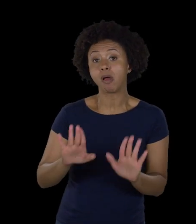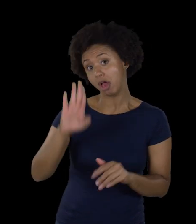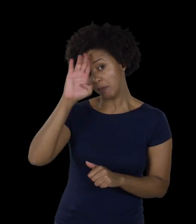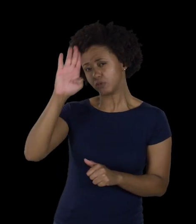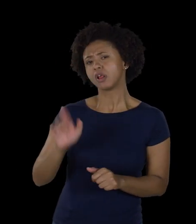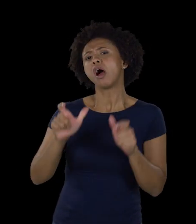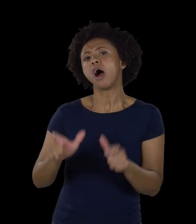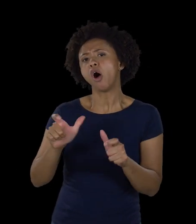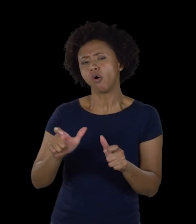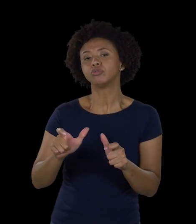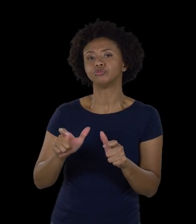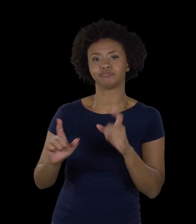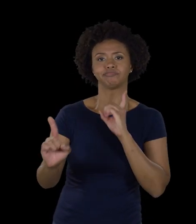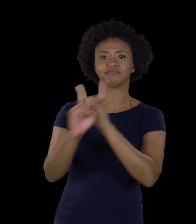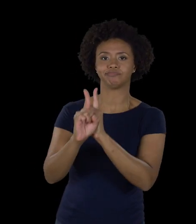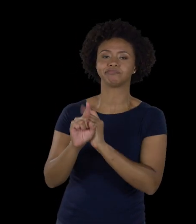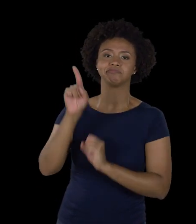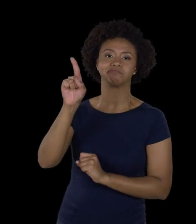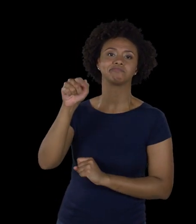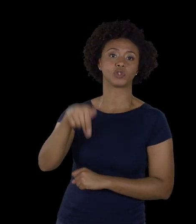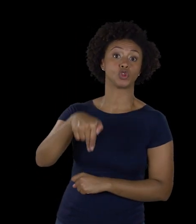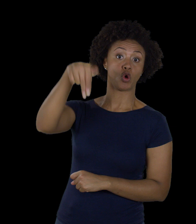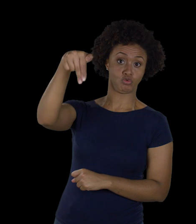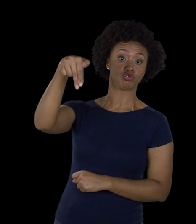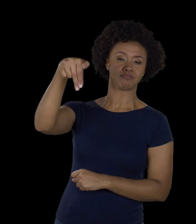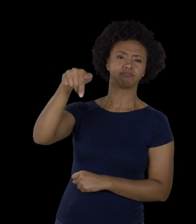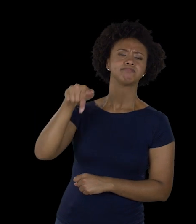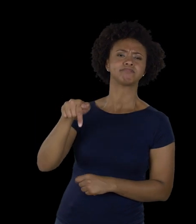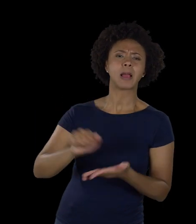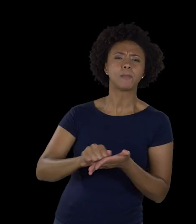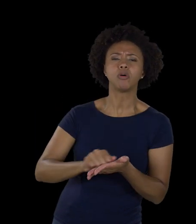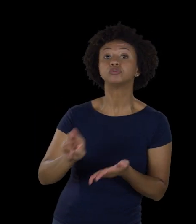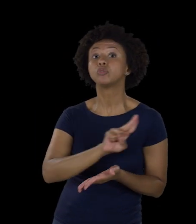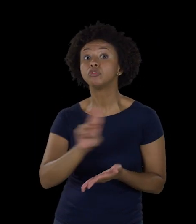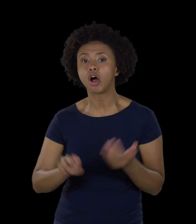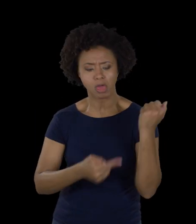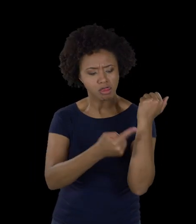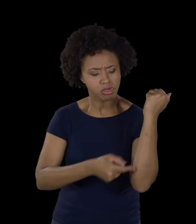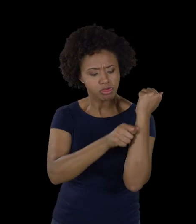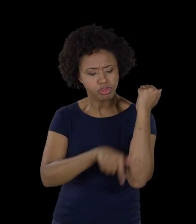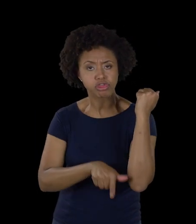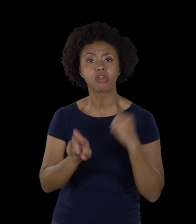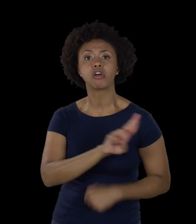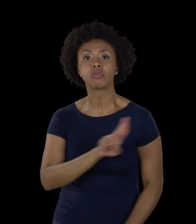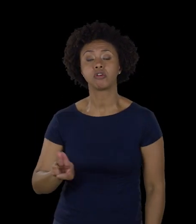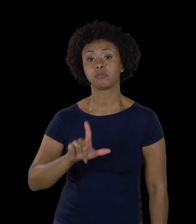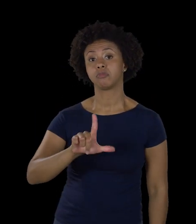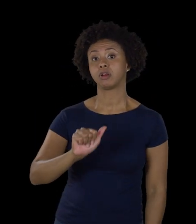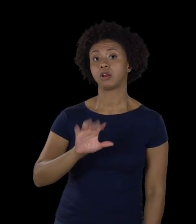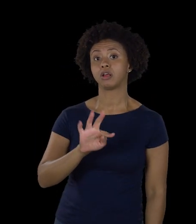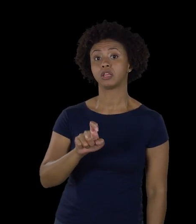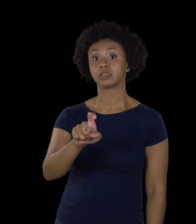na região norte do Brasil. A borracha ou látex vai ser o terceiro